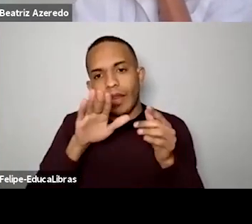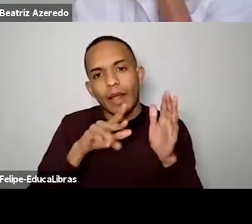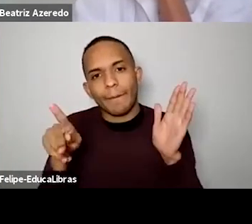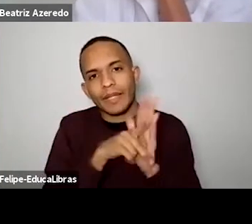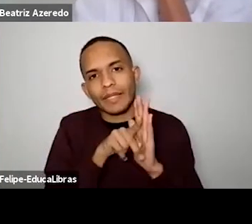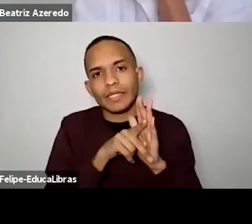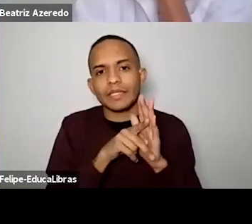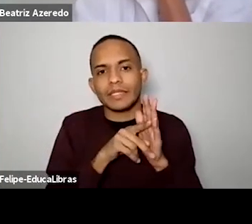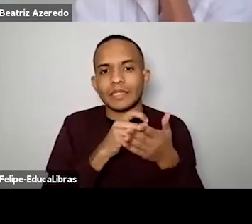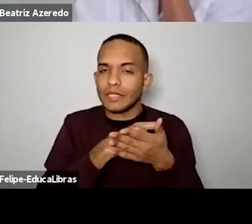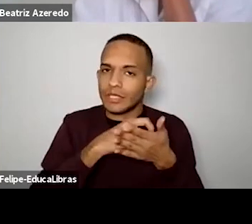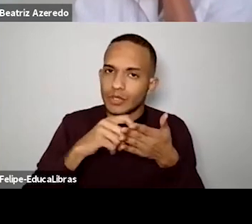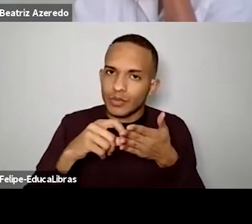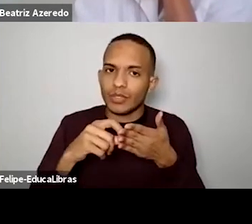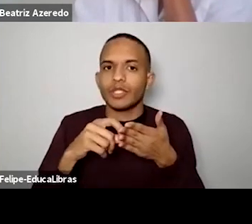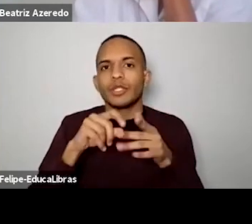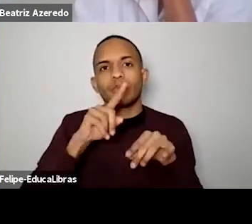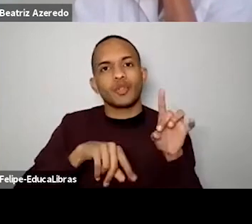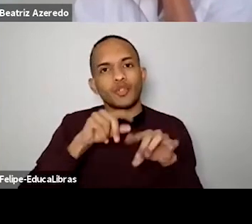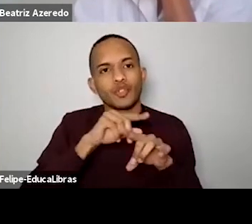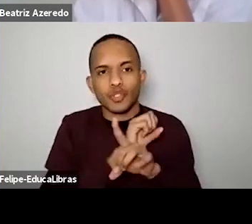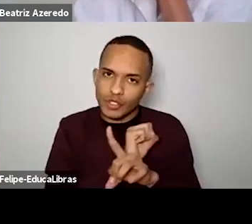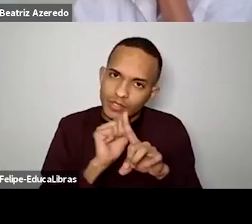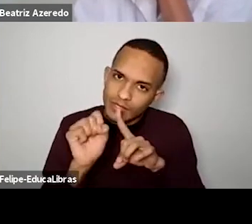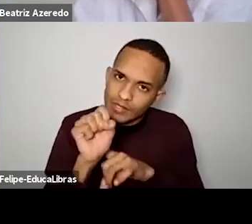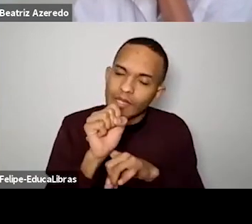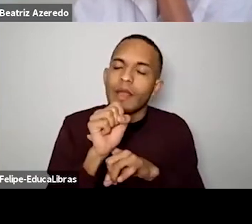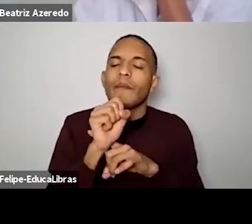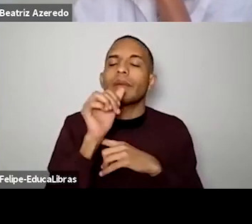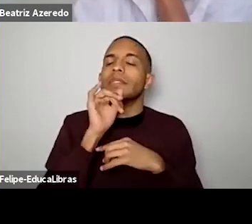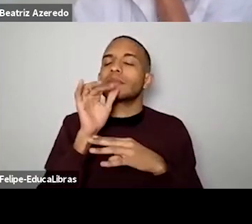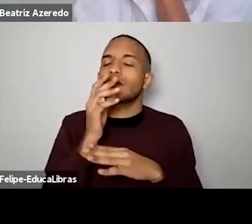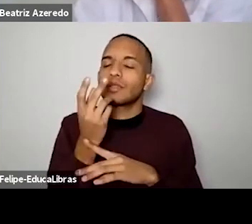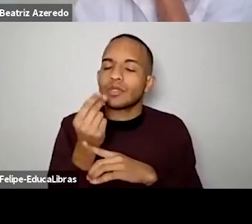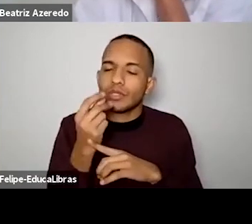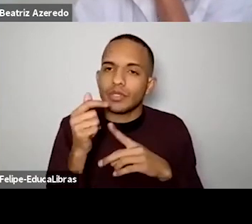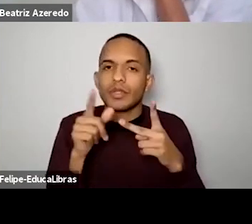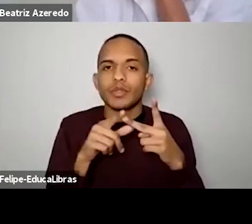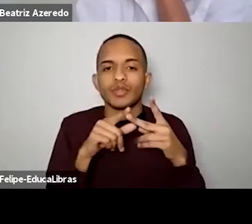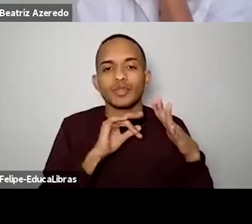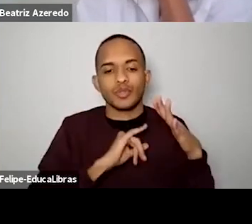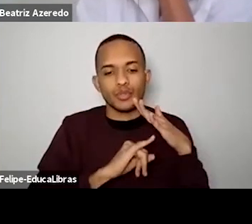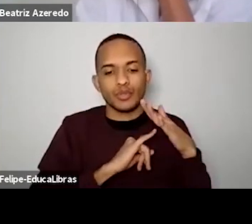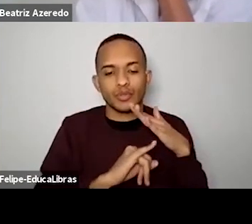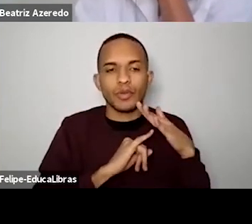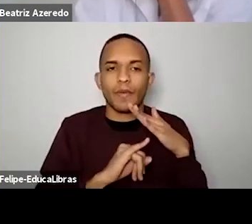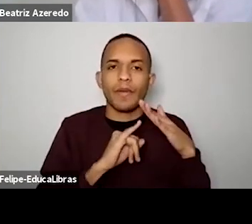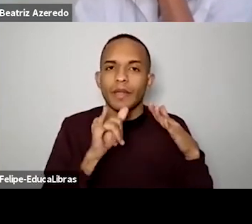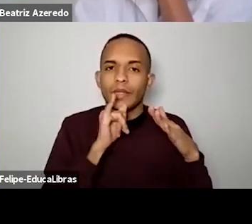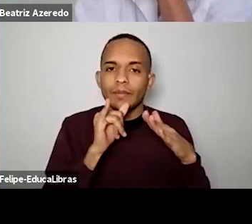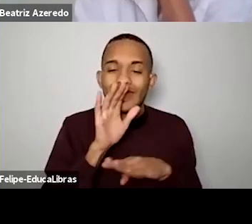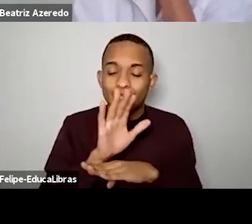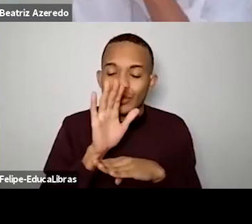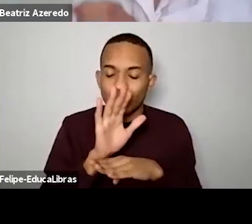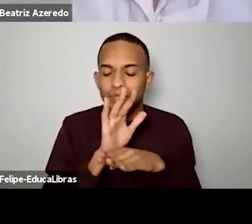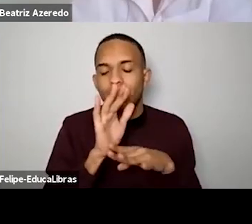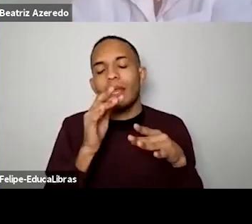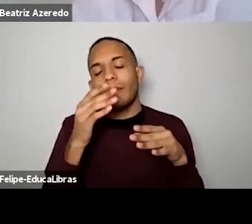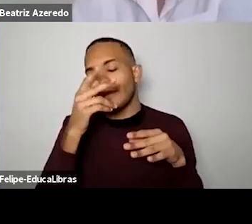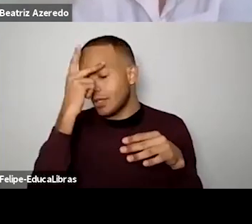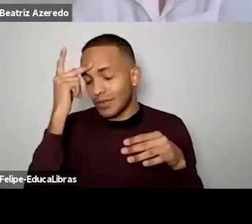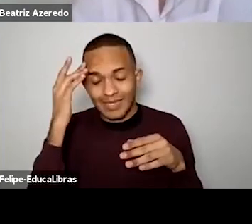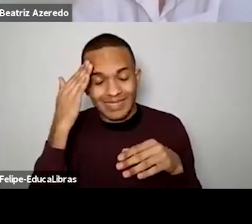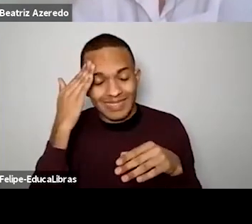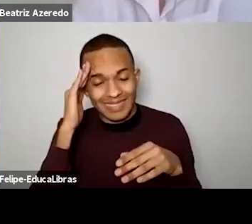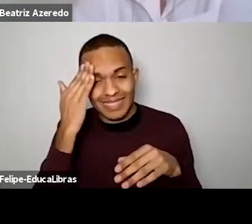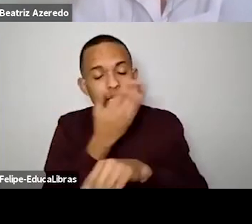de produtos sociais com renda revertida para causas, e outro que é do Instituto, que é para promover a cultura de doação. Porque a gente entende que a